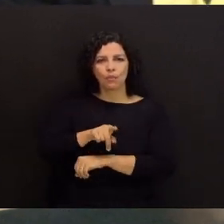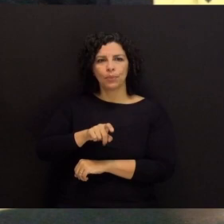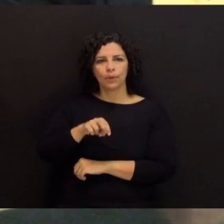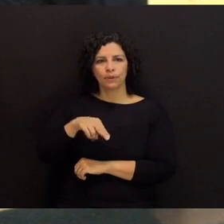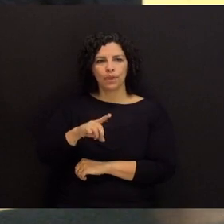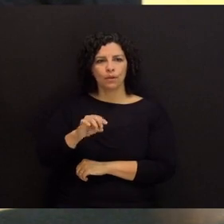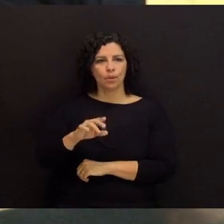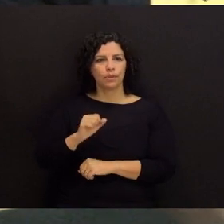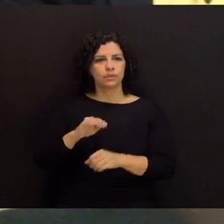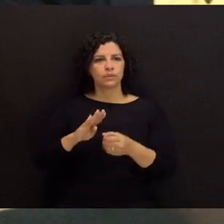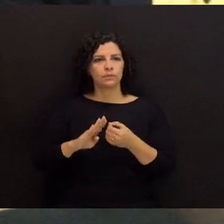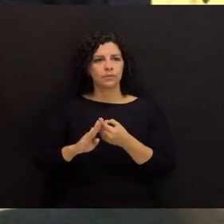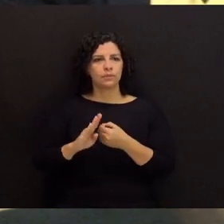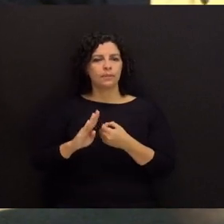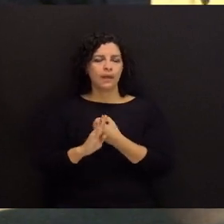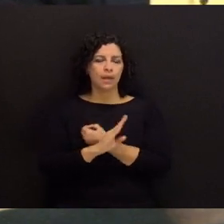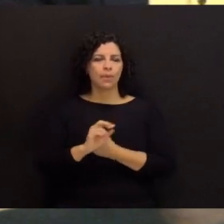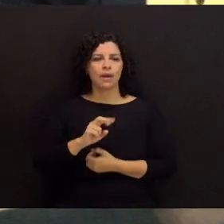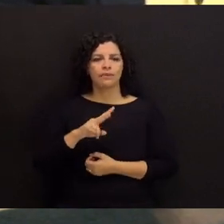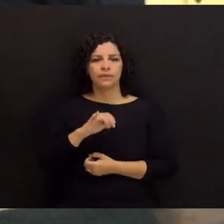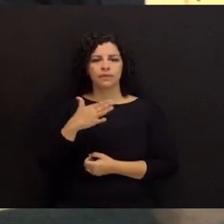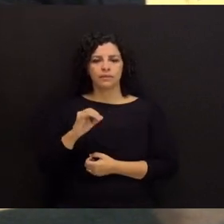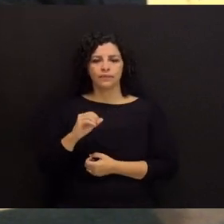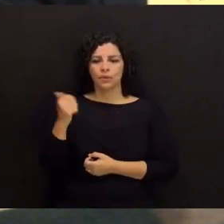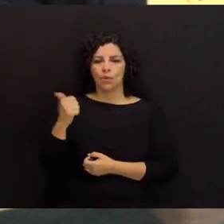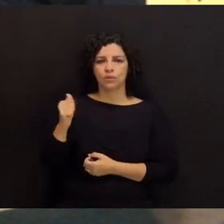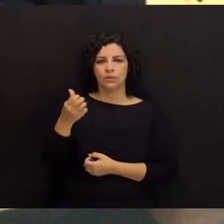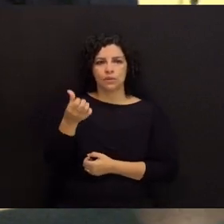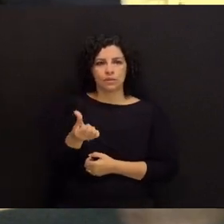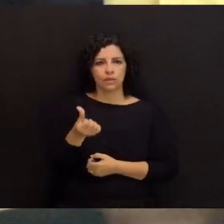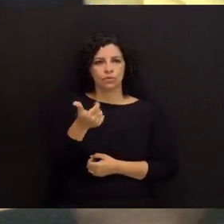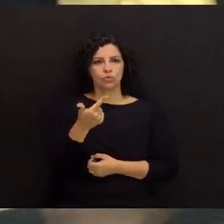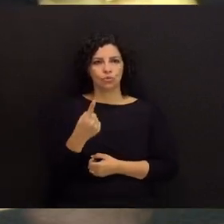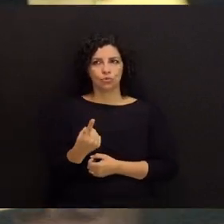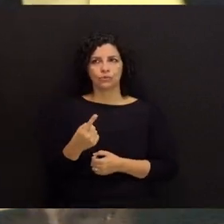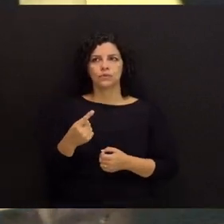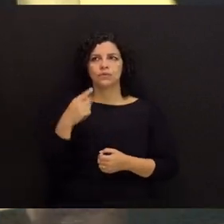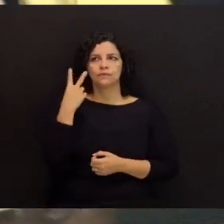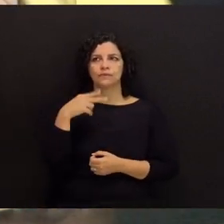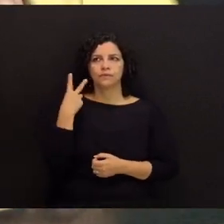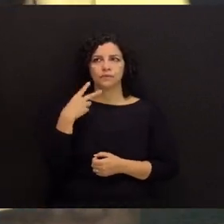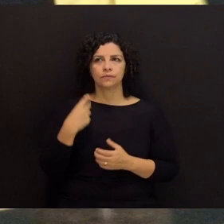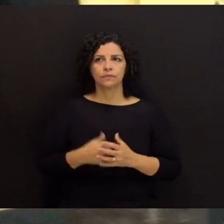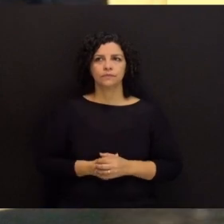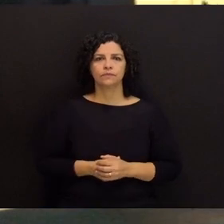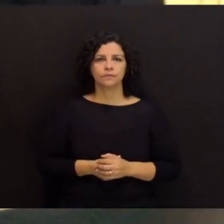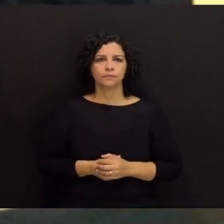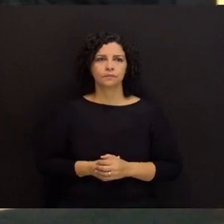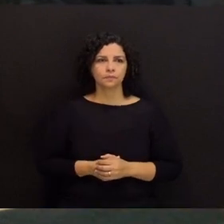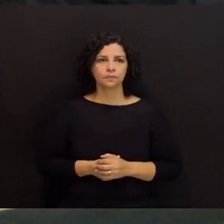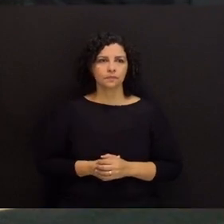Jardim aviação indicação 11601 do vereador